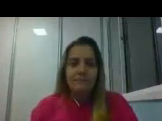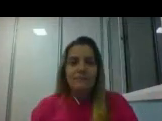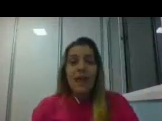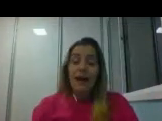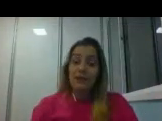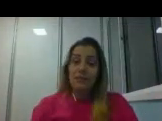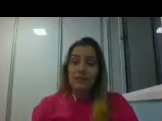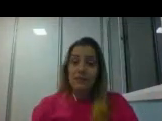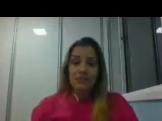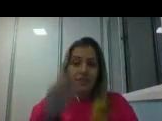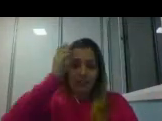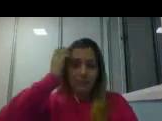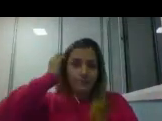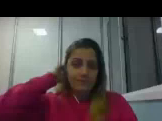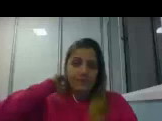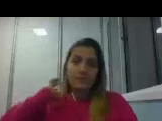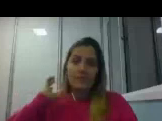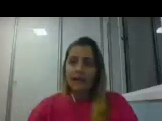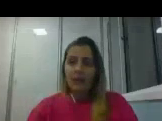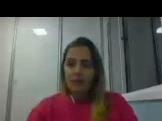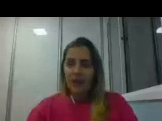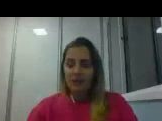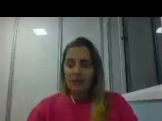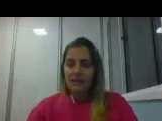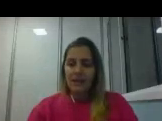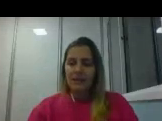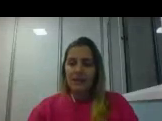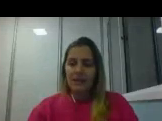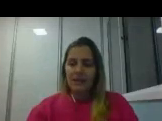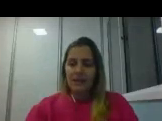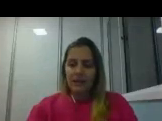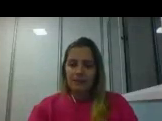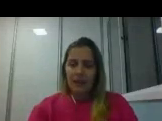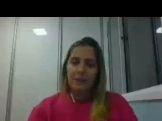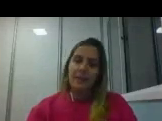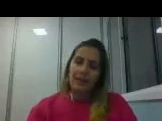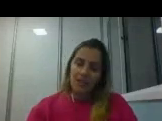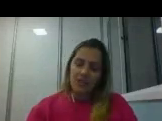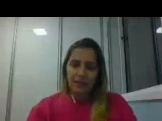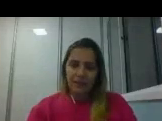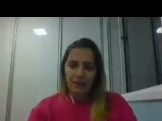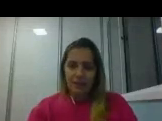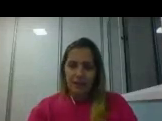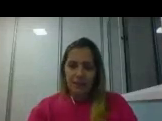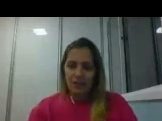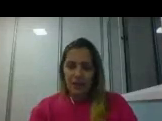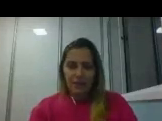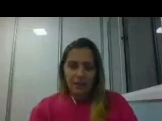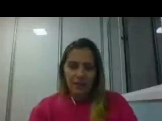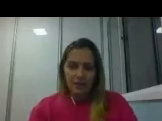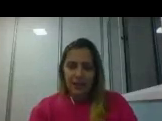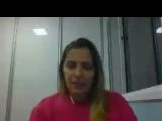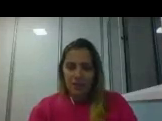semana, né? Inclusive, gente, até convidar vocês, a minha igreja, ela vai estar, a gente tá, minha não, né? A